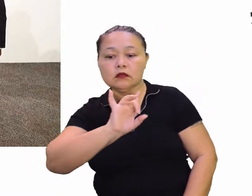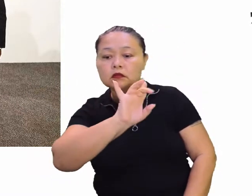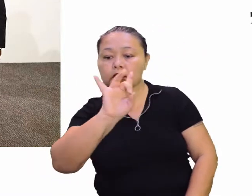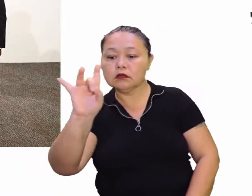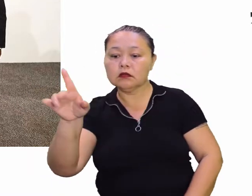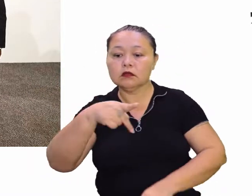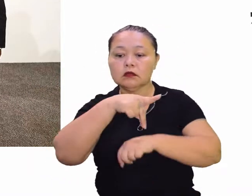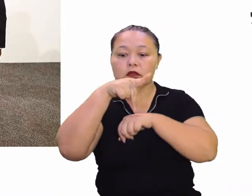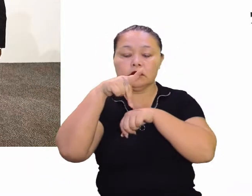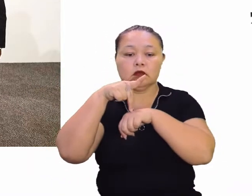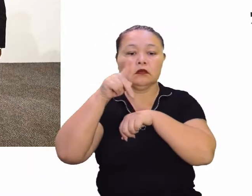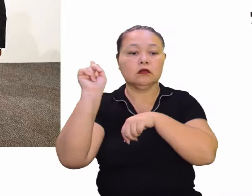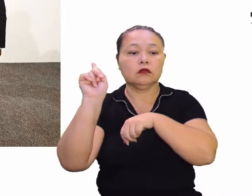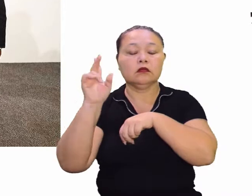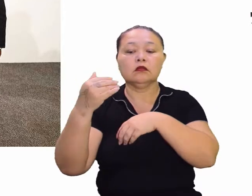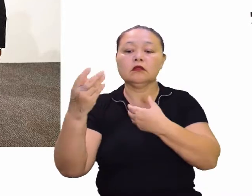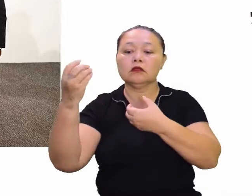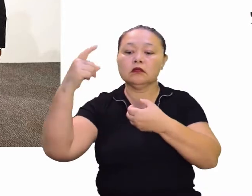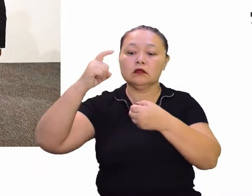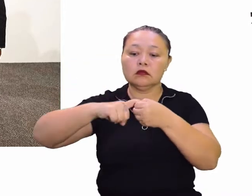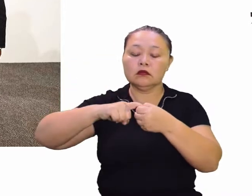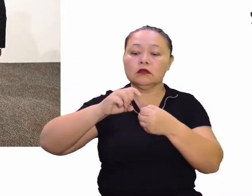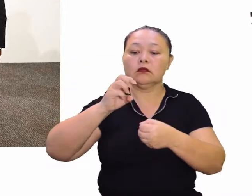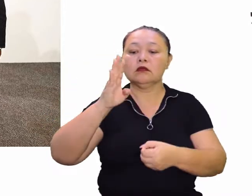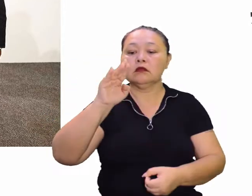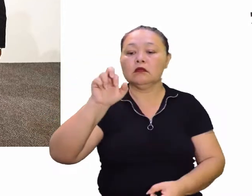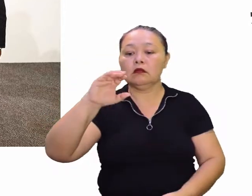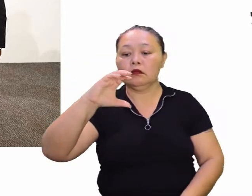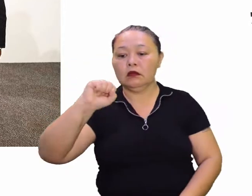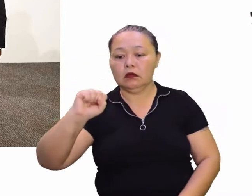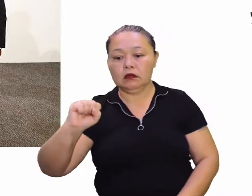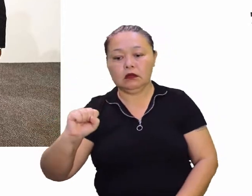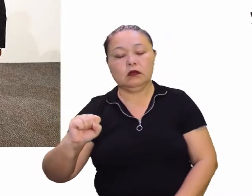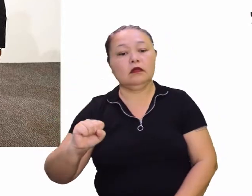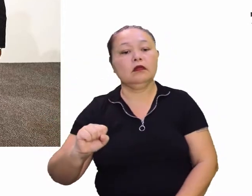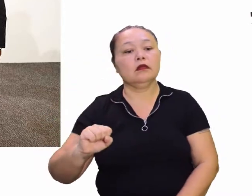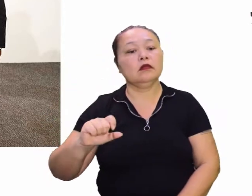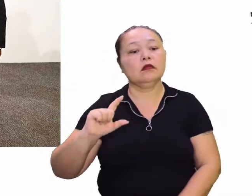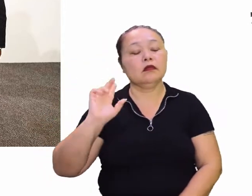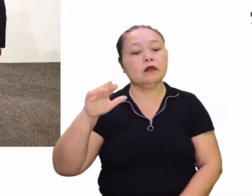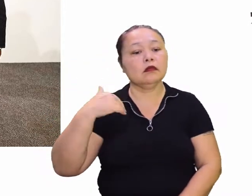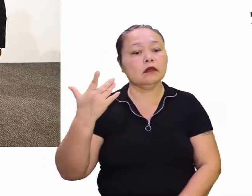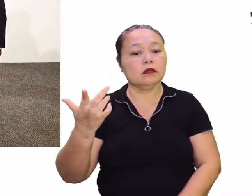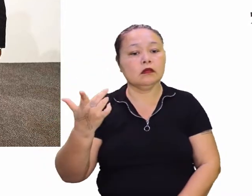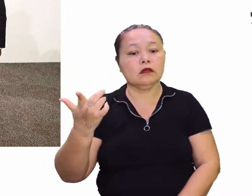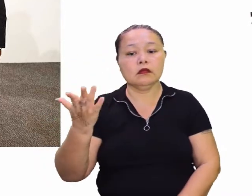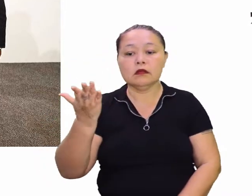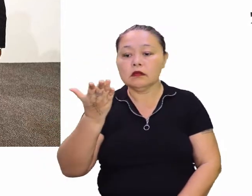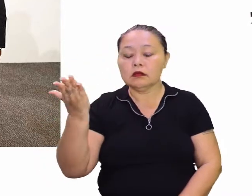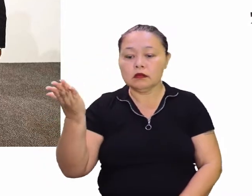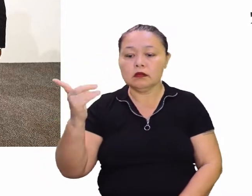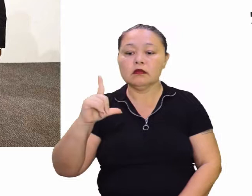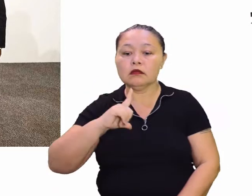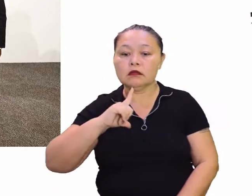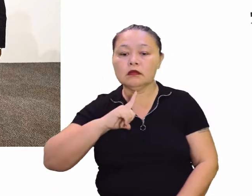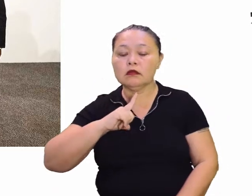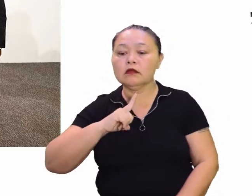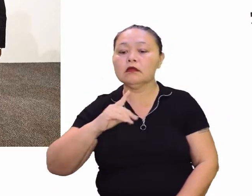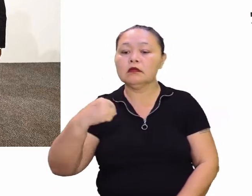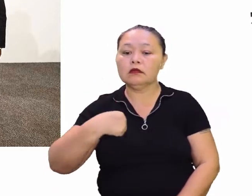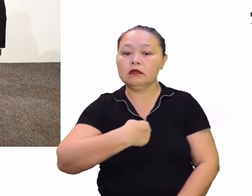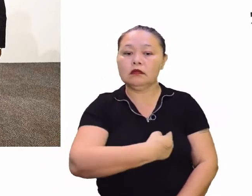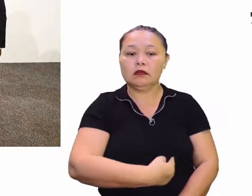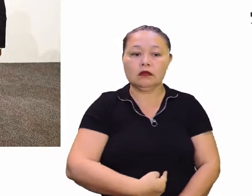cada país membro do BRICS. Vamos lá, professor Jorge, que detona, que comanda aí no